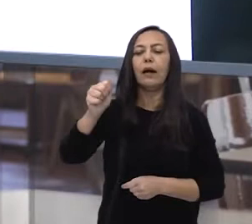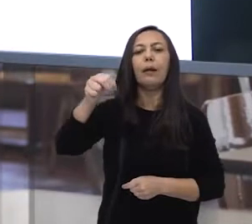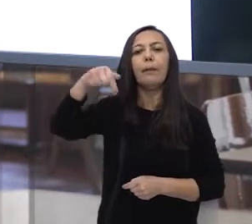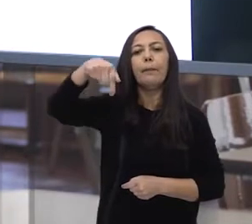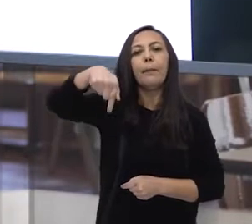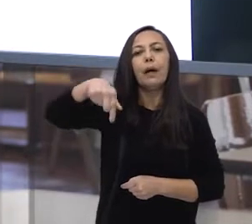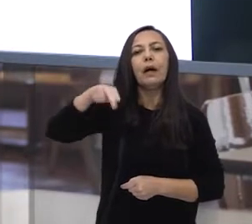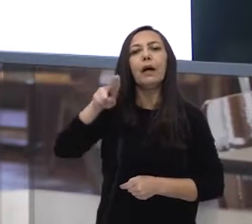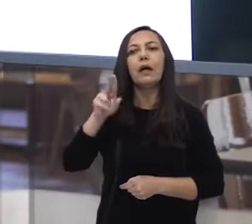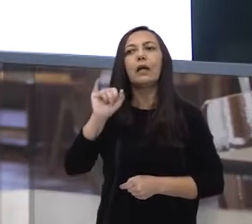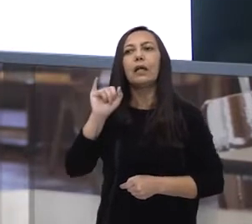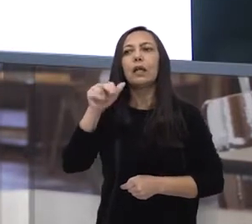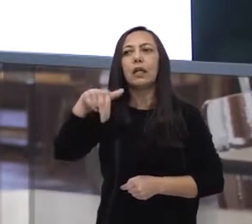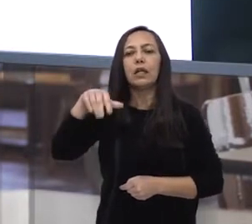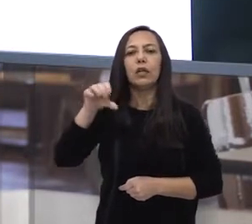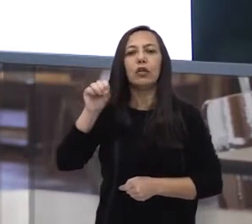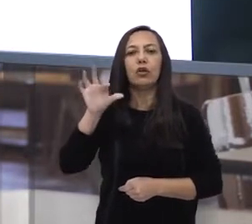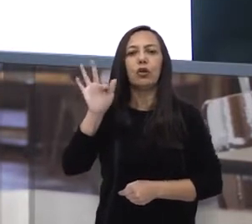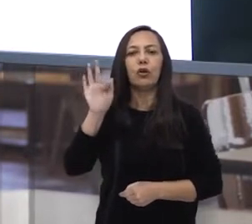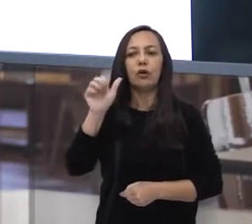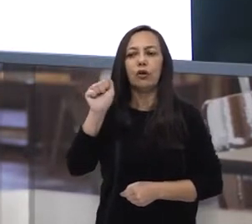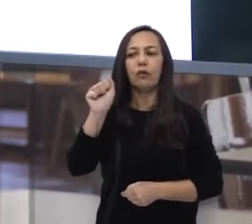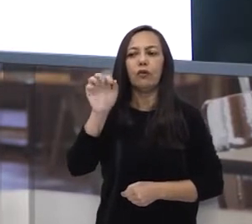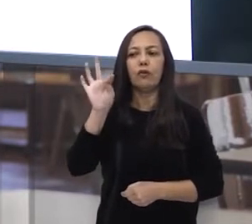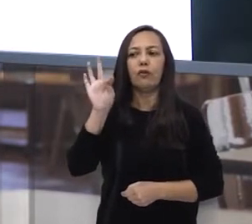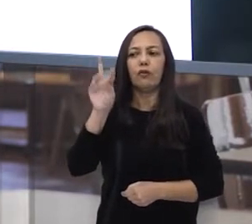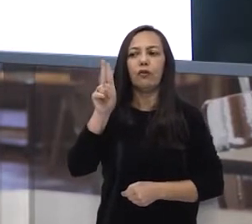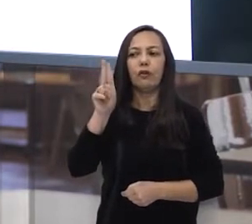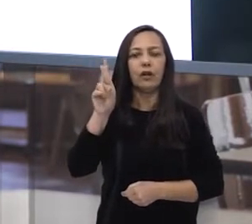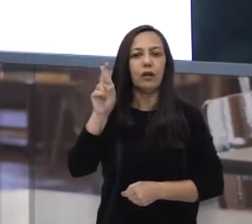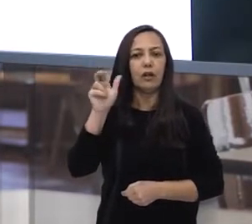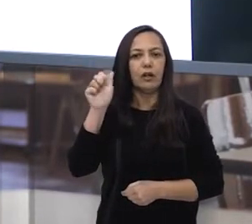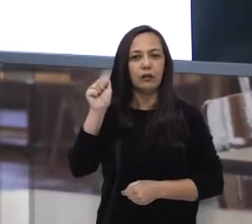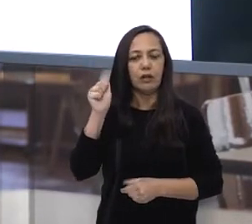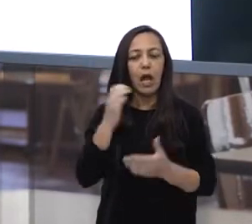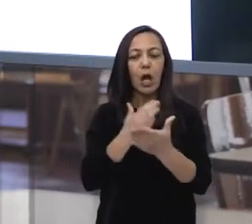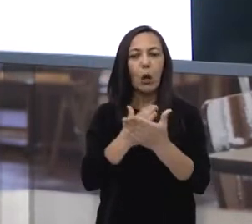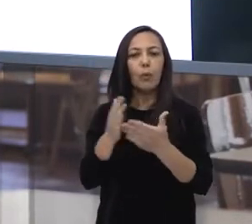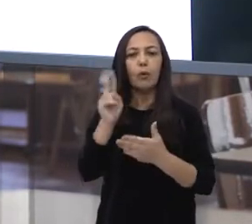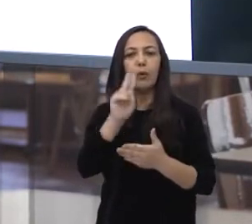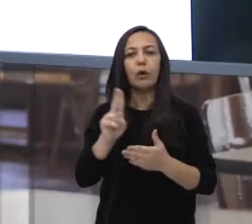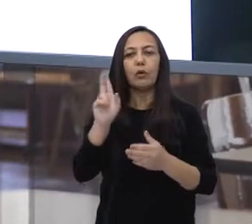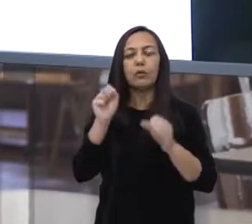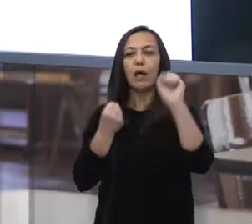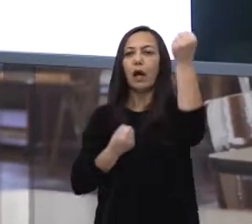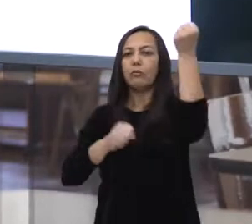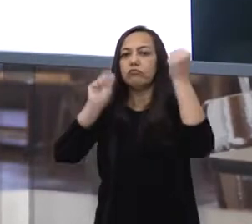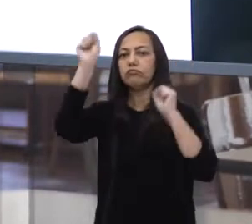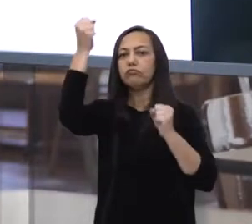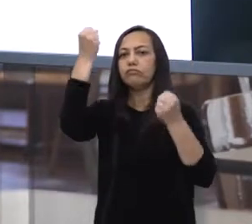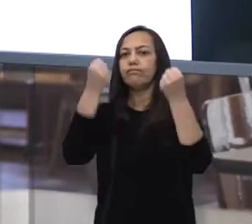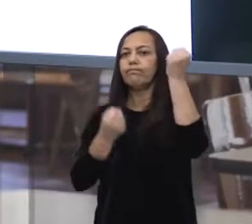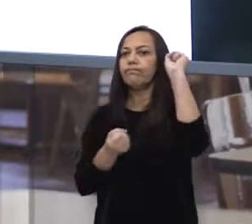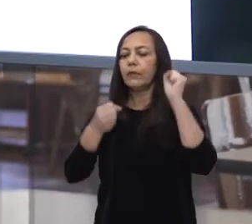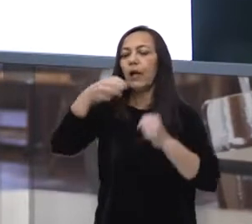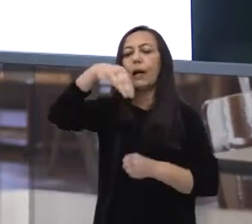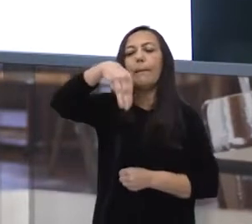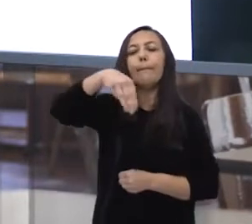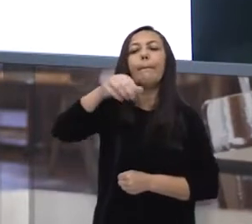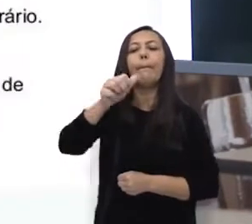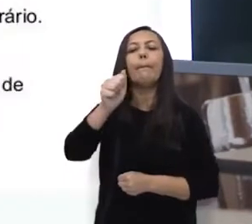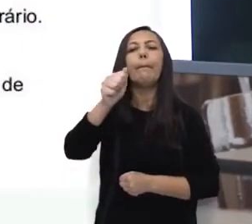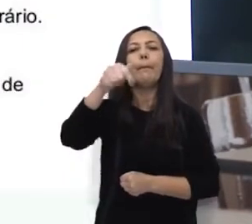da manufatura, é quando existe a introdução da máquina, por isso o nome